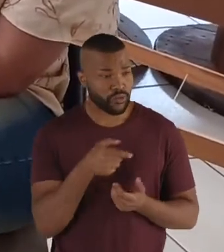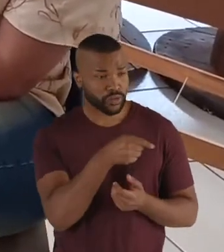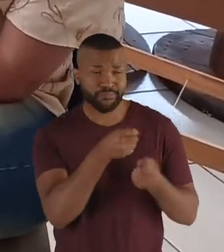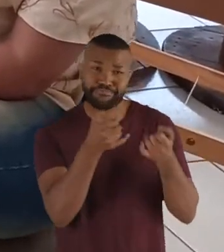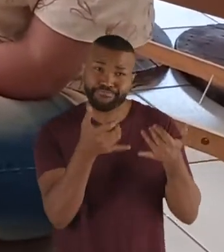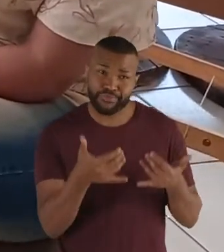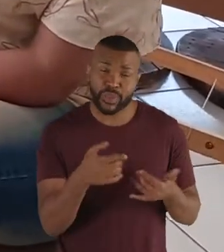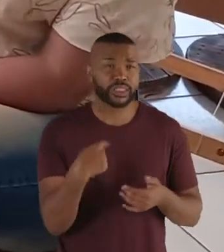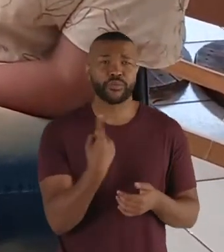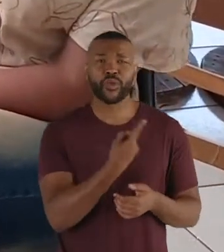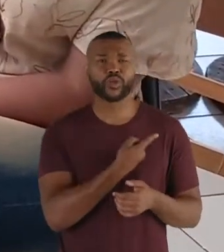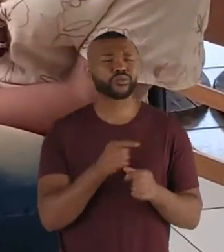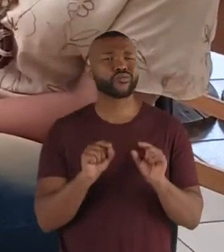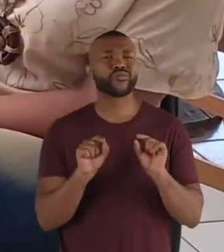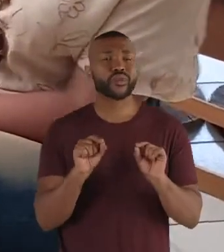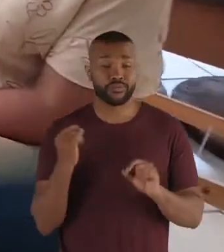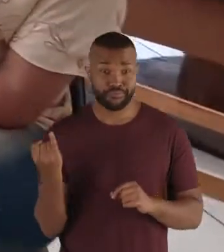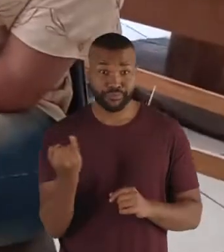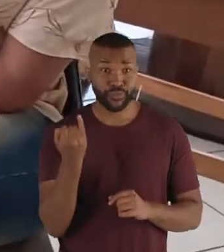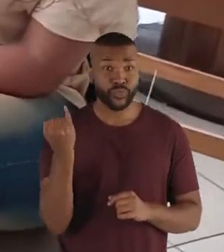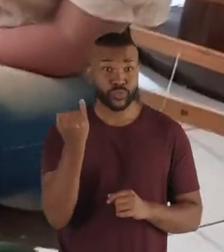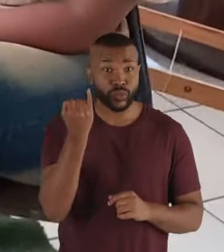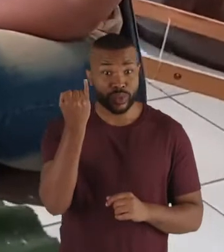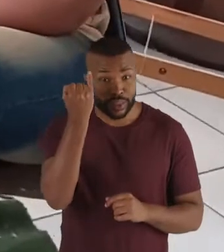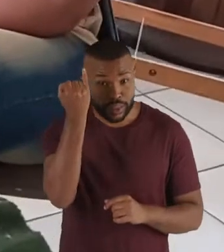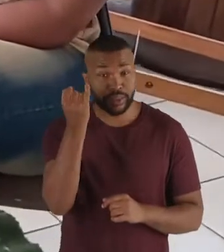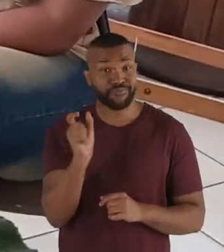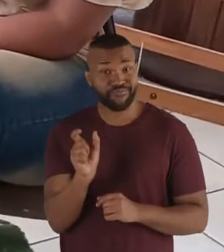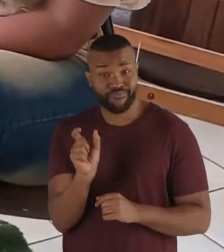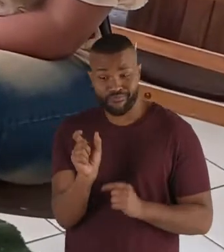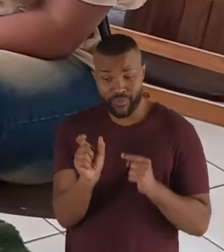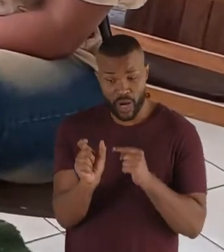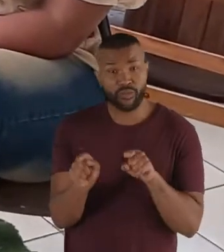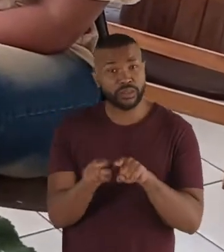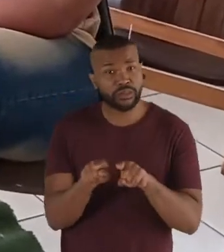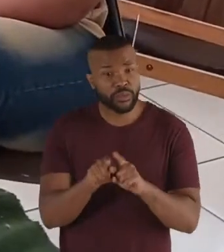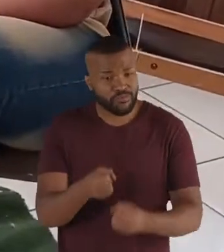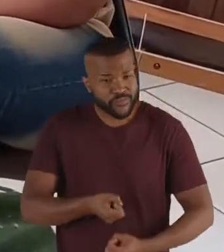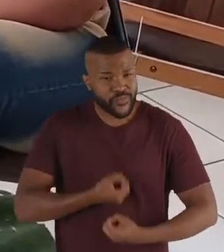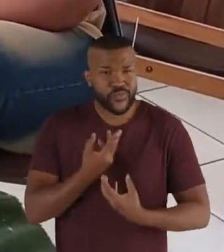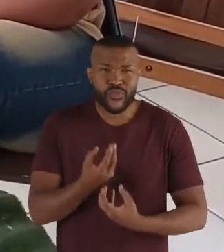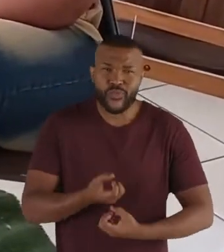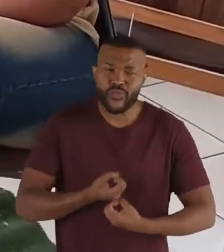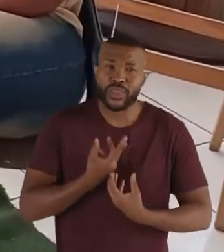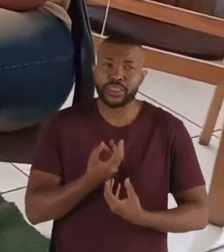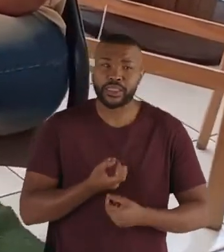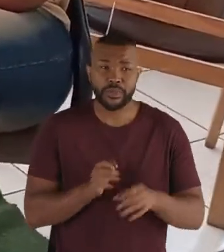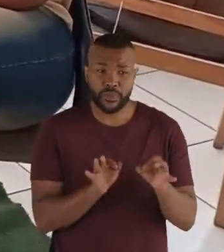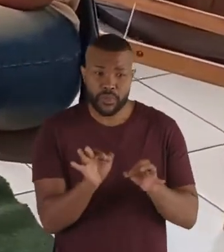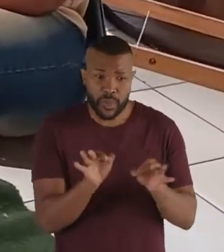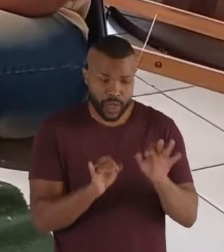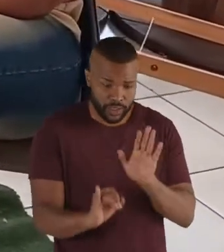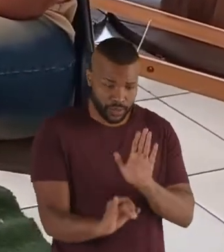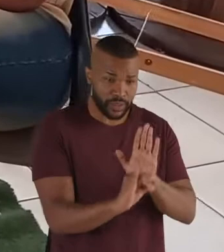senhor colocasse para a gente qual é a importância da palavra e da poesia na construção